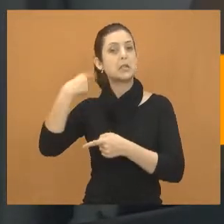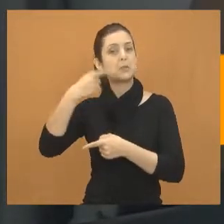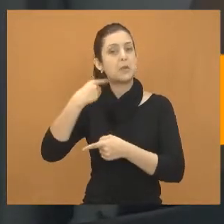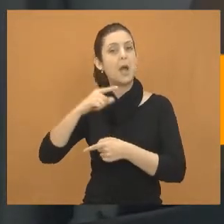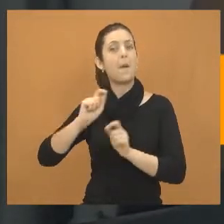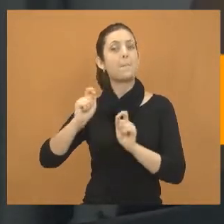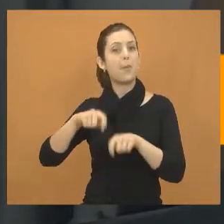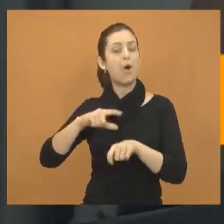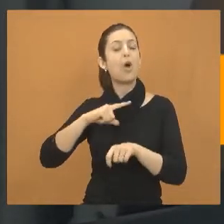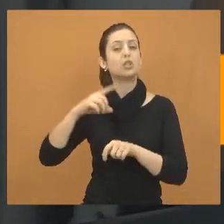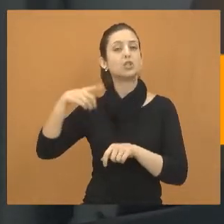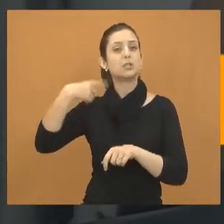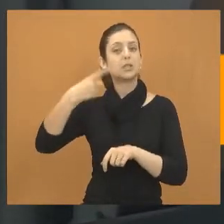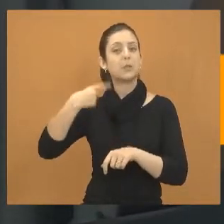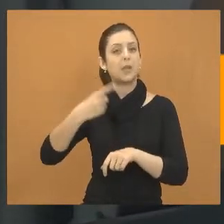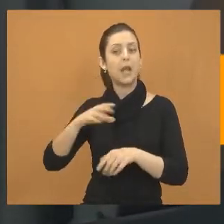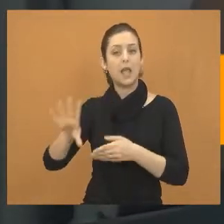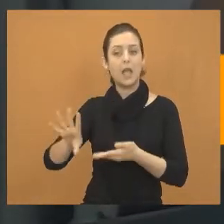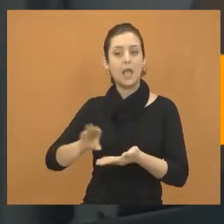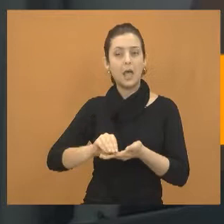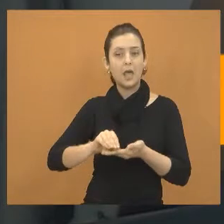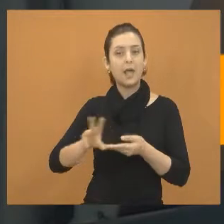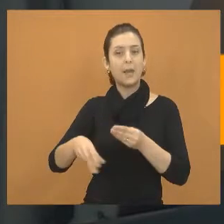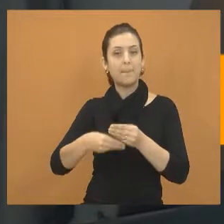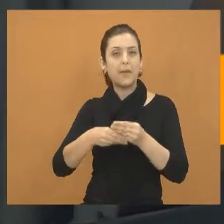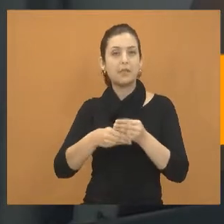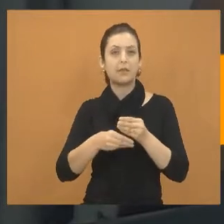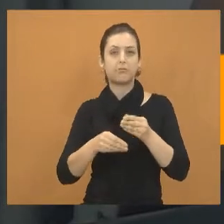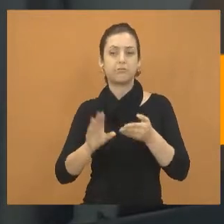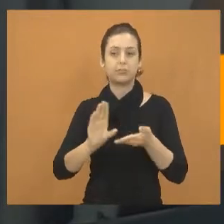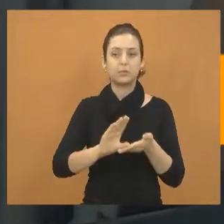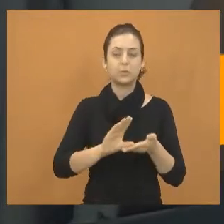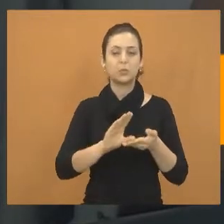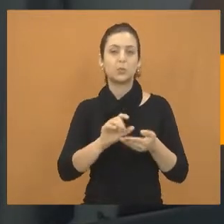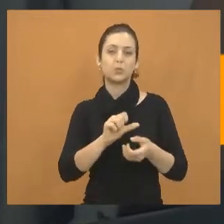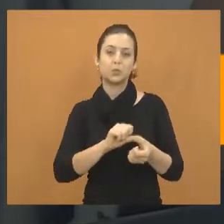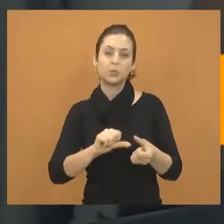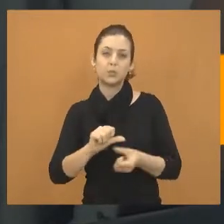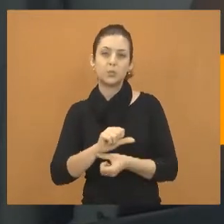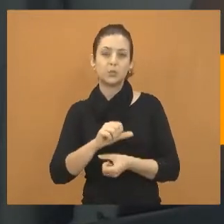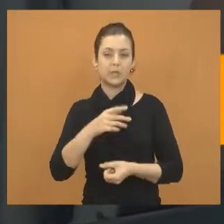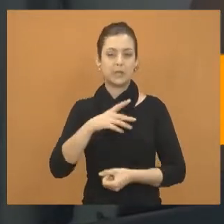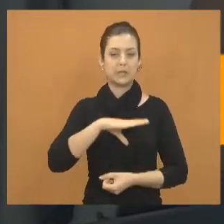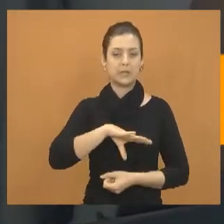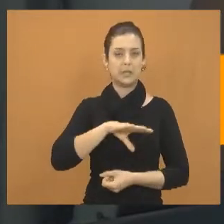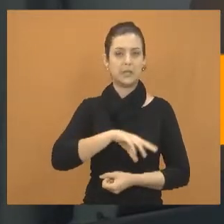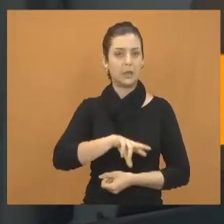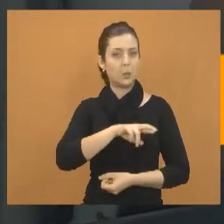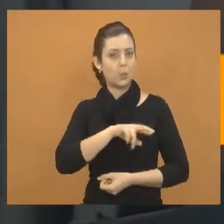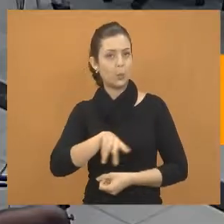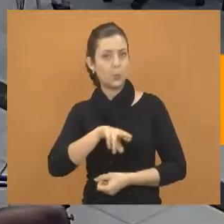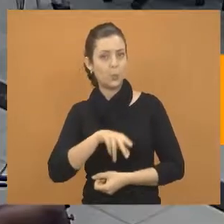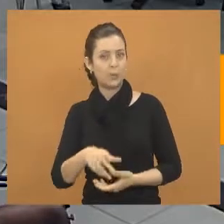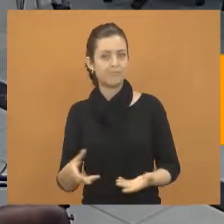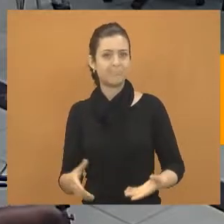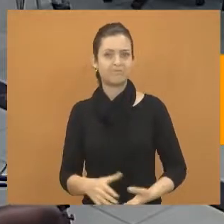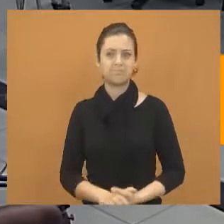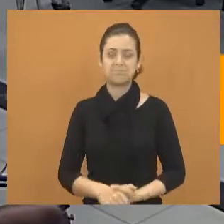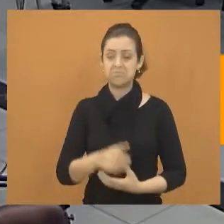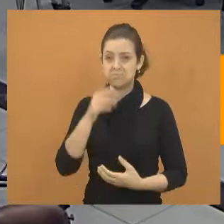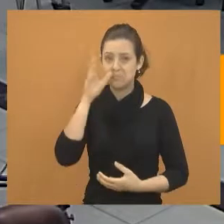também têm as chamadas emendas que podem ser realizadas. E nos municípios não há. Então, é interessante,